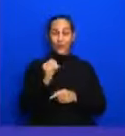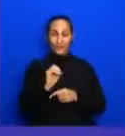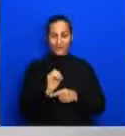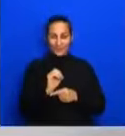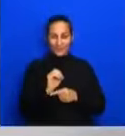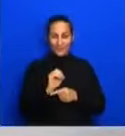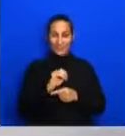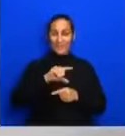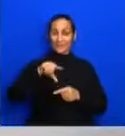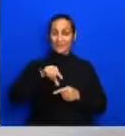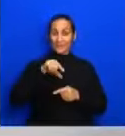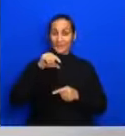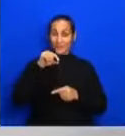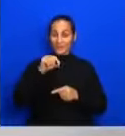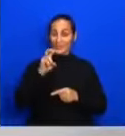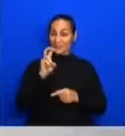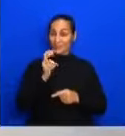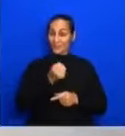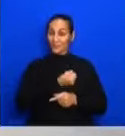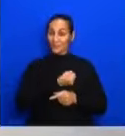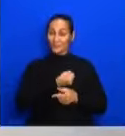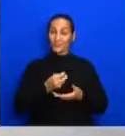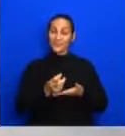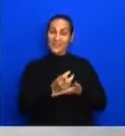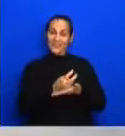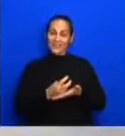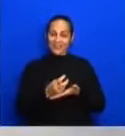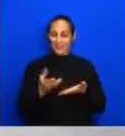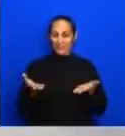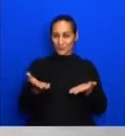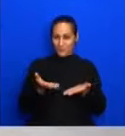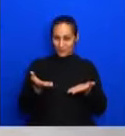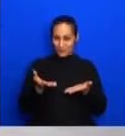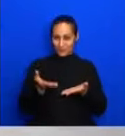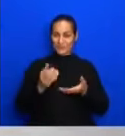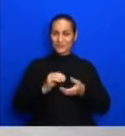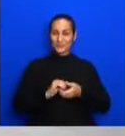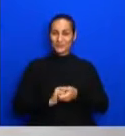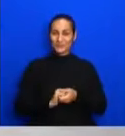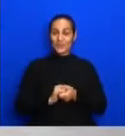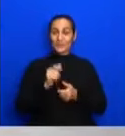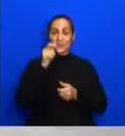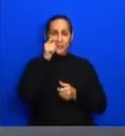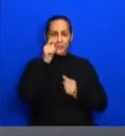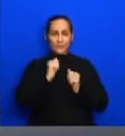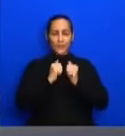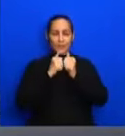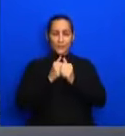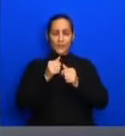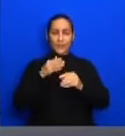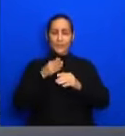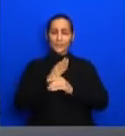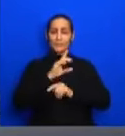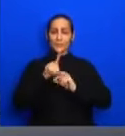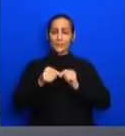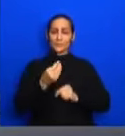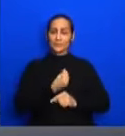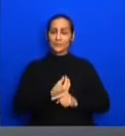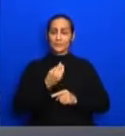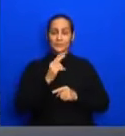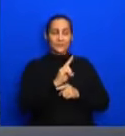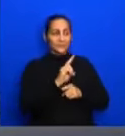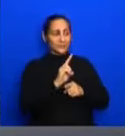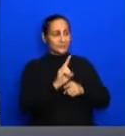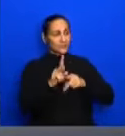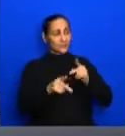a 80 e dele vamos sortear os 5 números da quina de hoje. Para conferir e validar o nosso sorteio, conto com a presença de